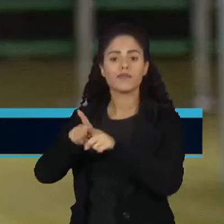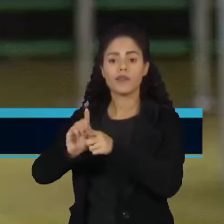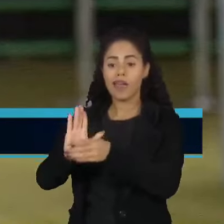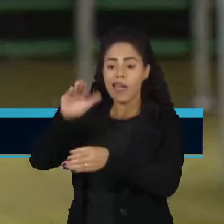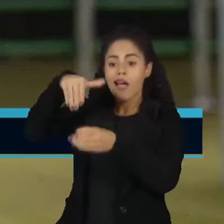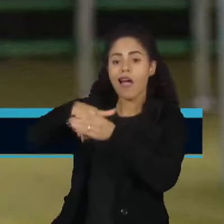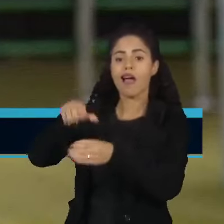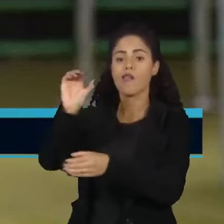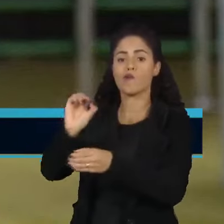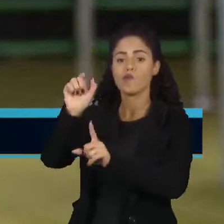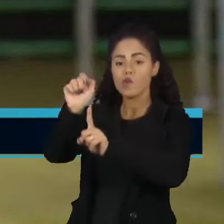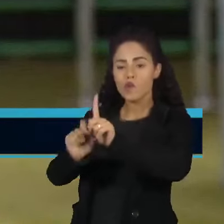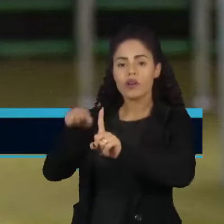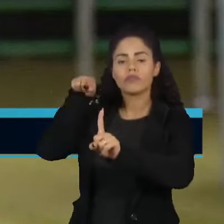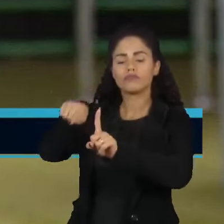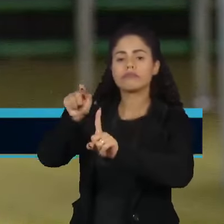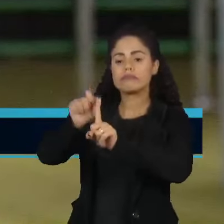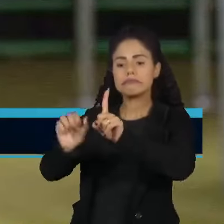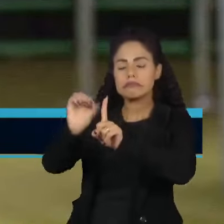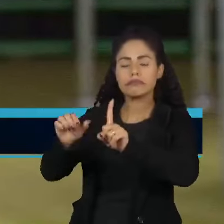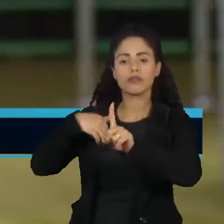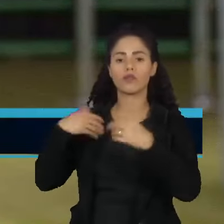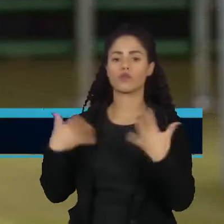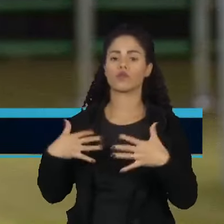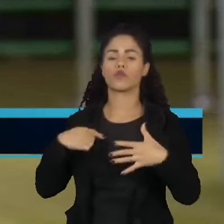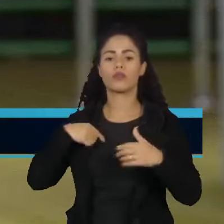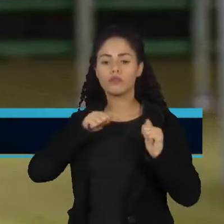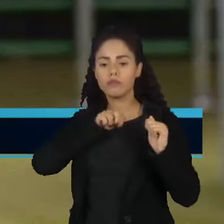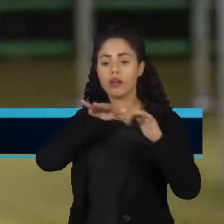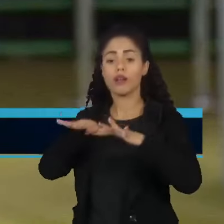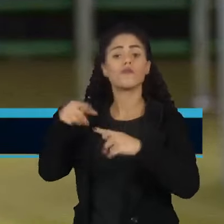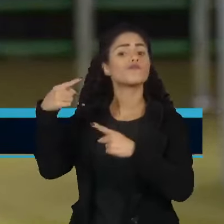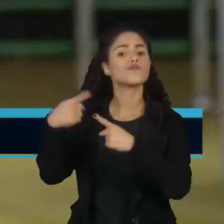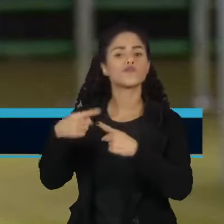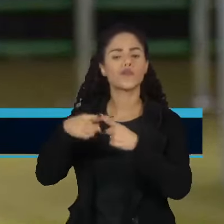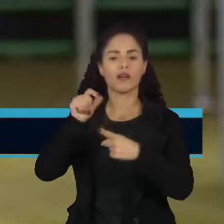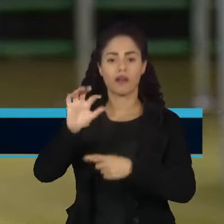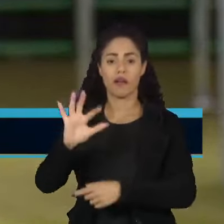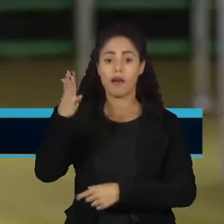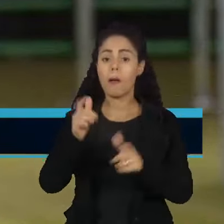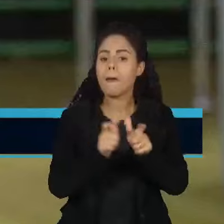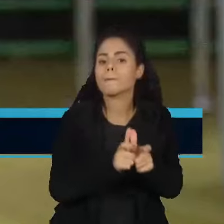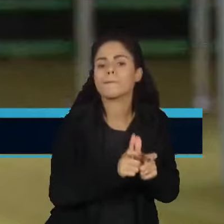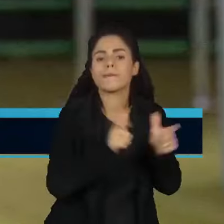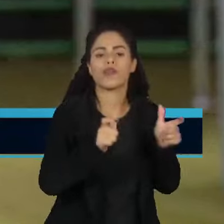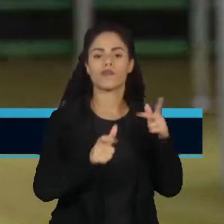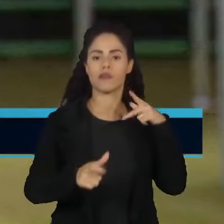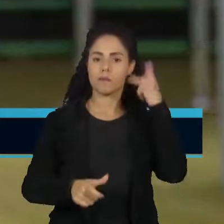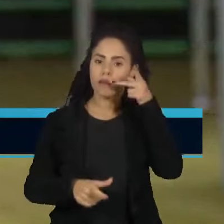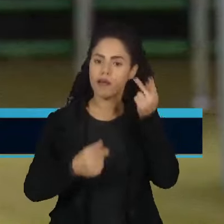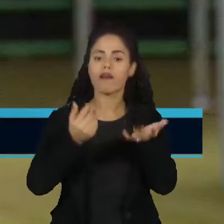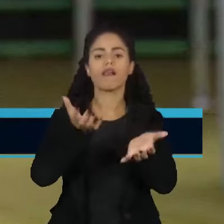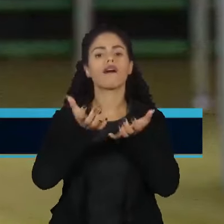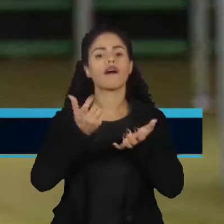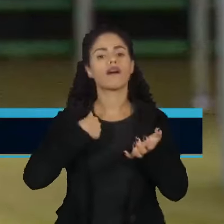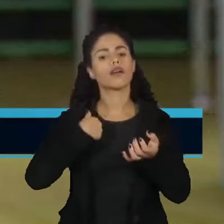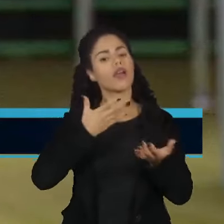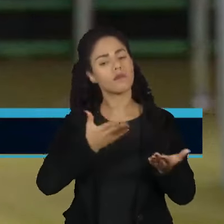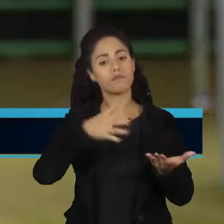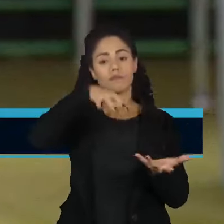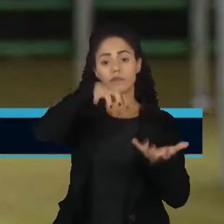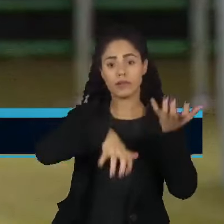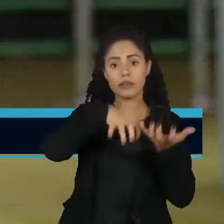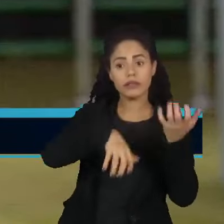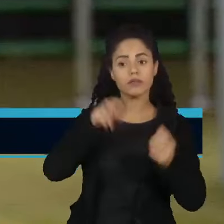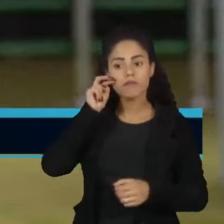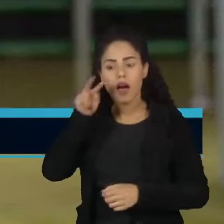de outubro devem esvaziar o Legislativo. Isso porque muitos parlamentares pretendem deixar Brasília